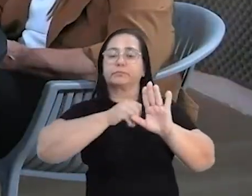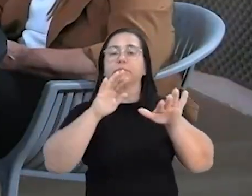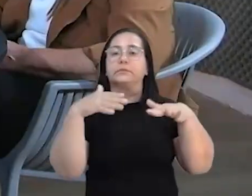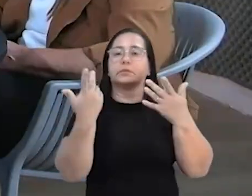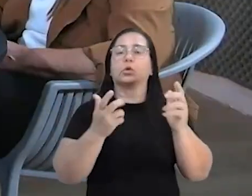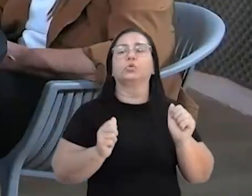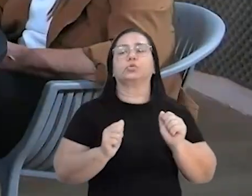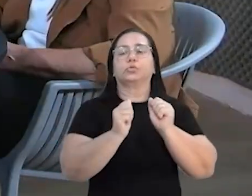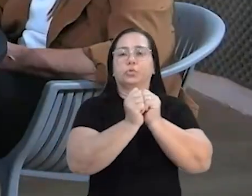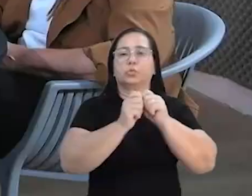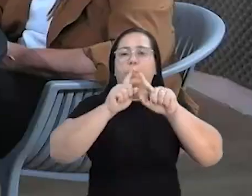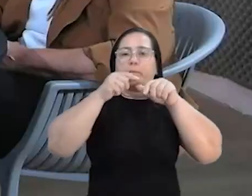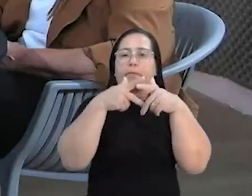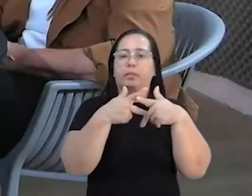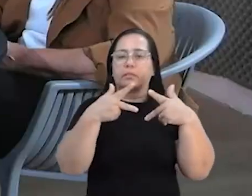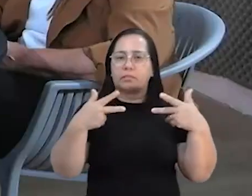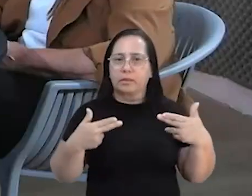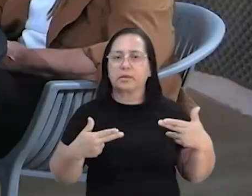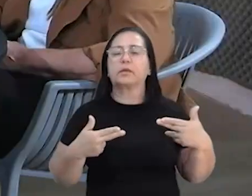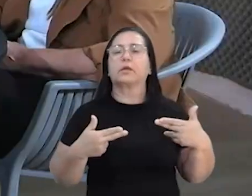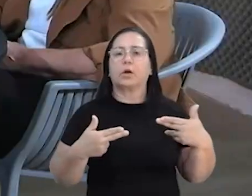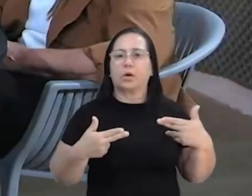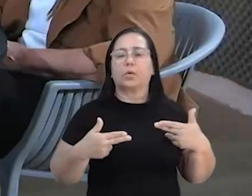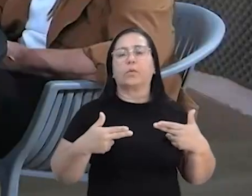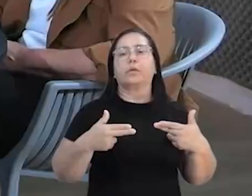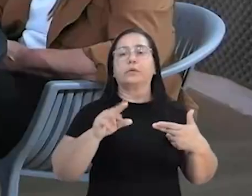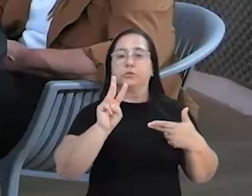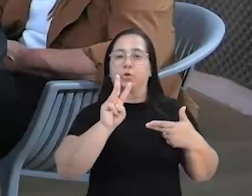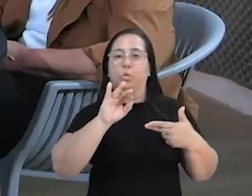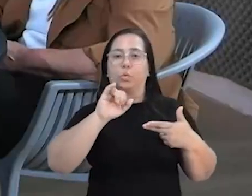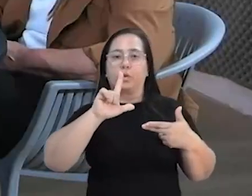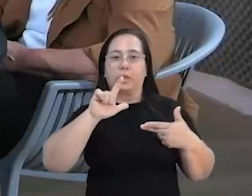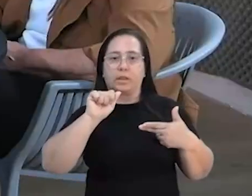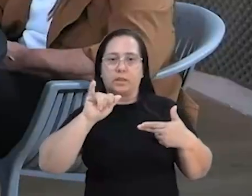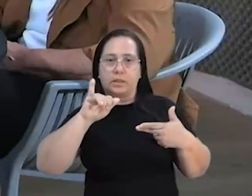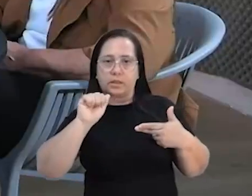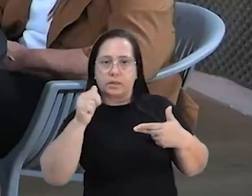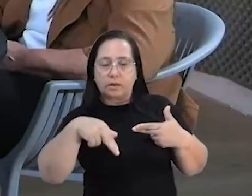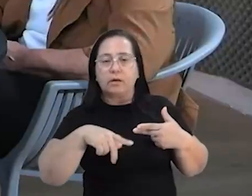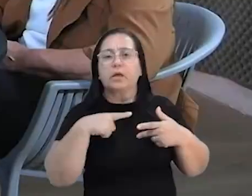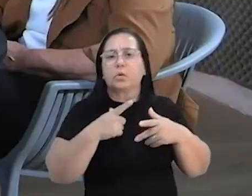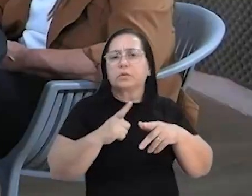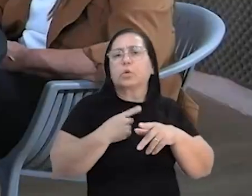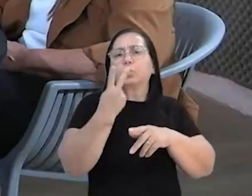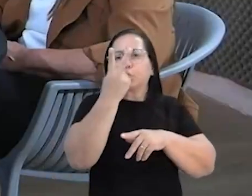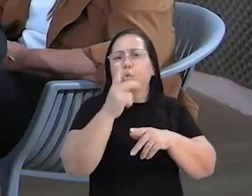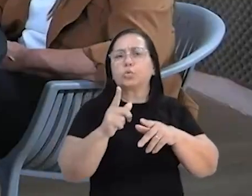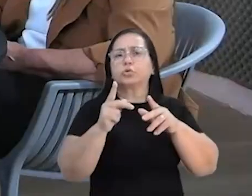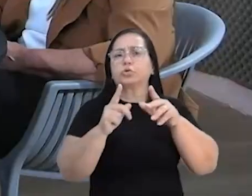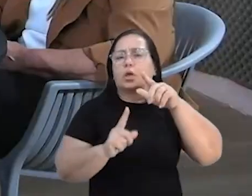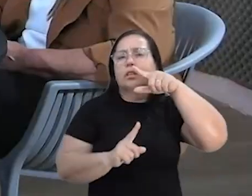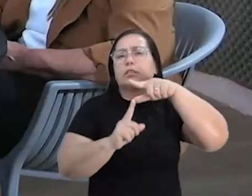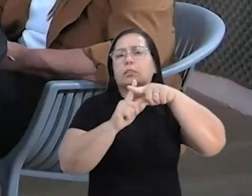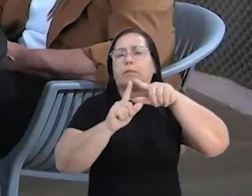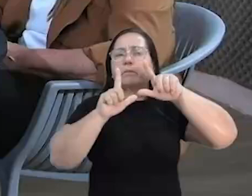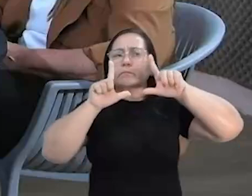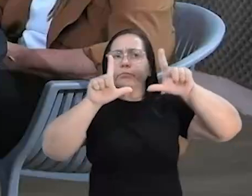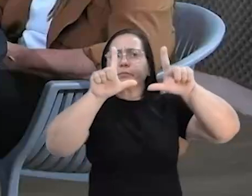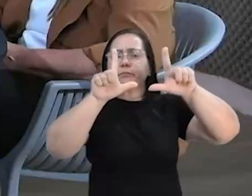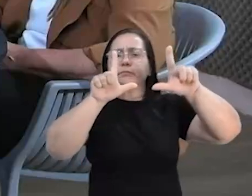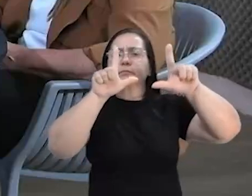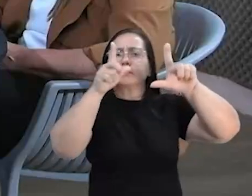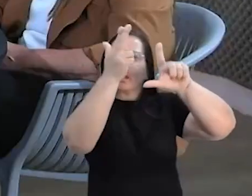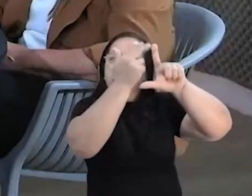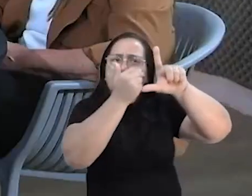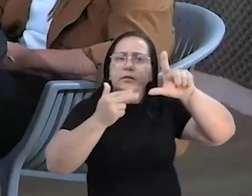com esse material de Morris, né, de William Morris, eu trago duas estampas de papel de parede que a